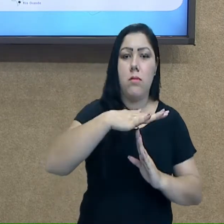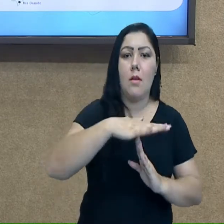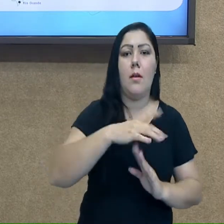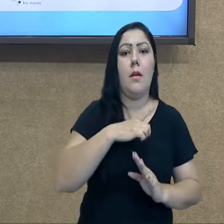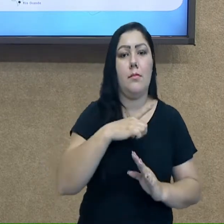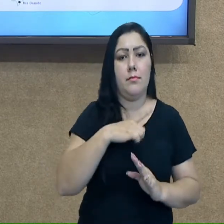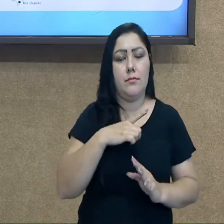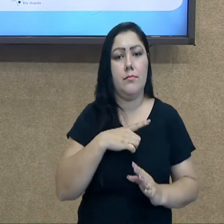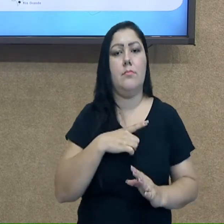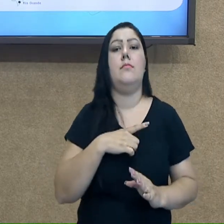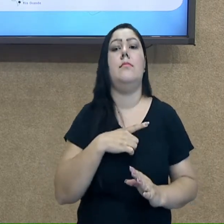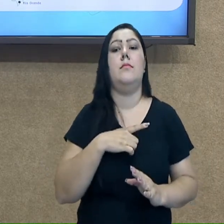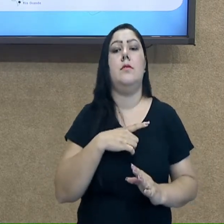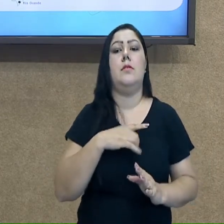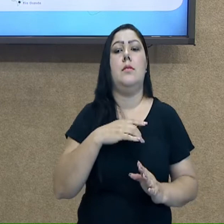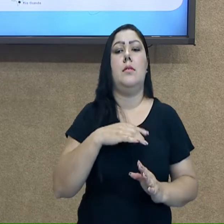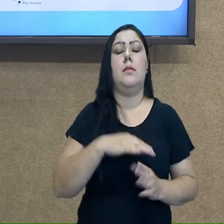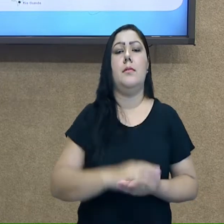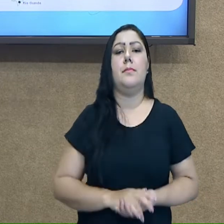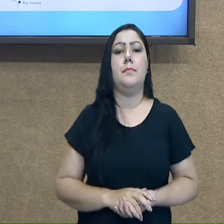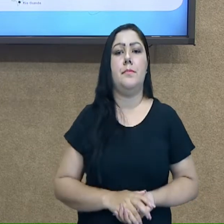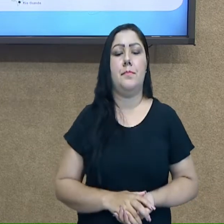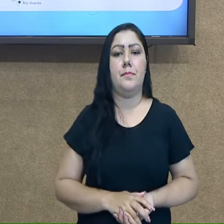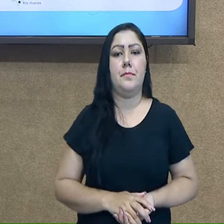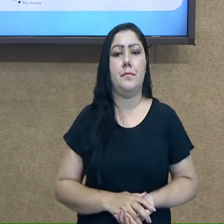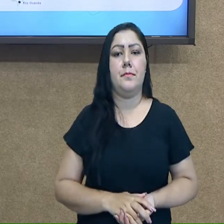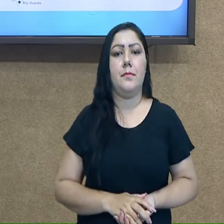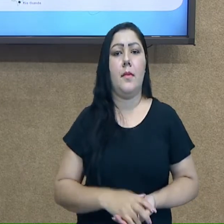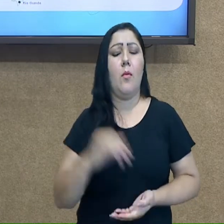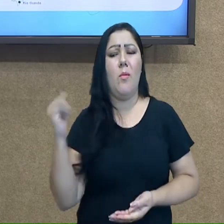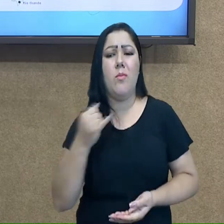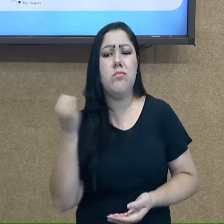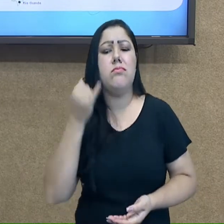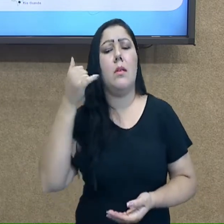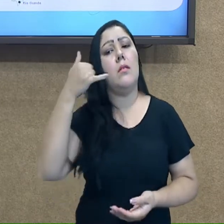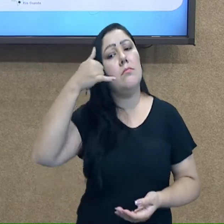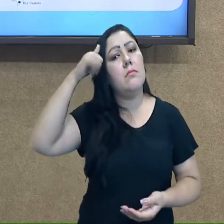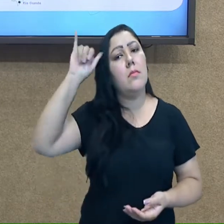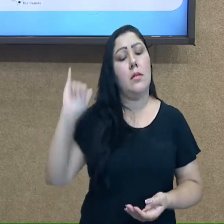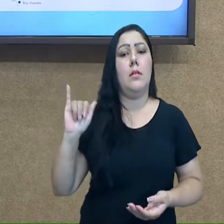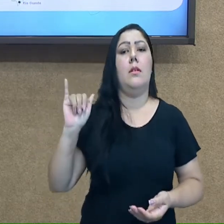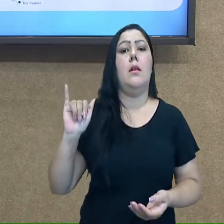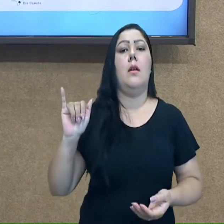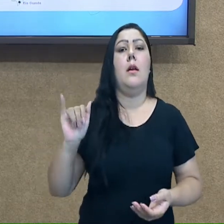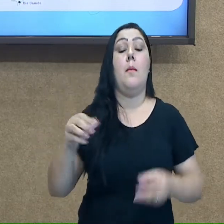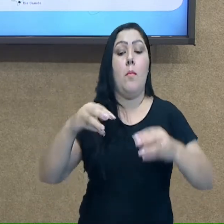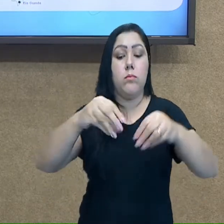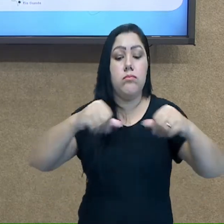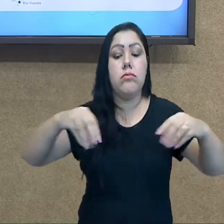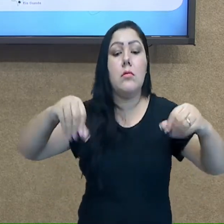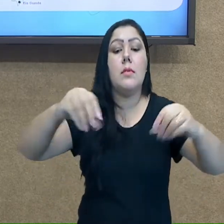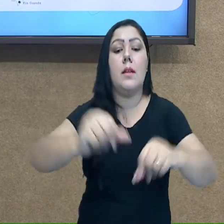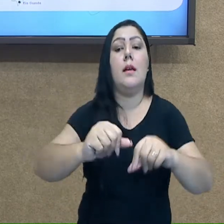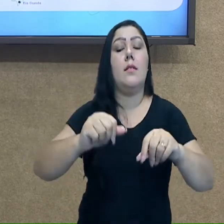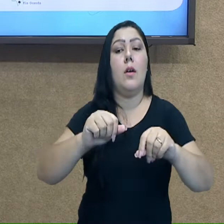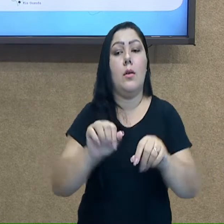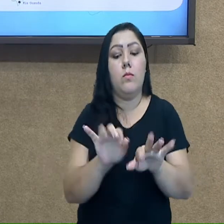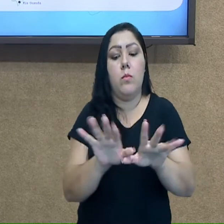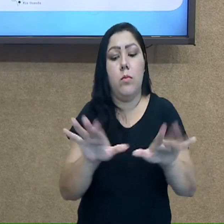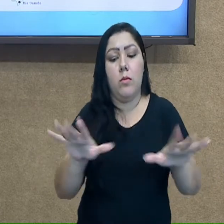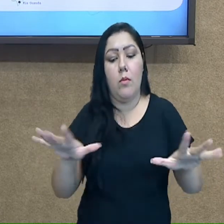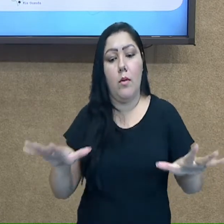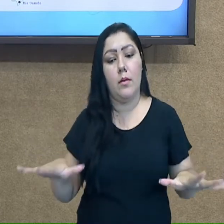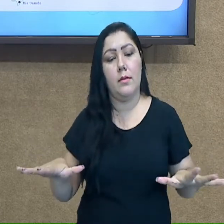essa expansão da pecuária, foi de grande importância no processo de ampliação do território,